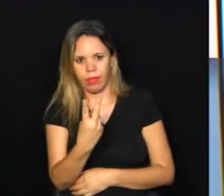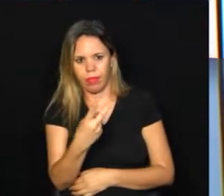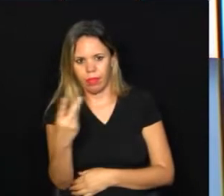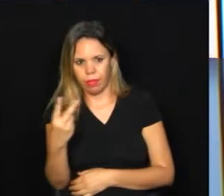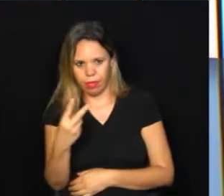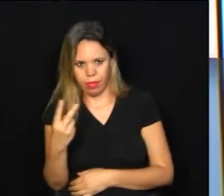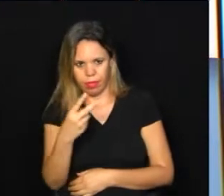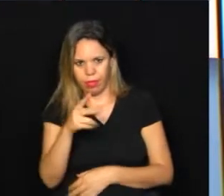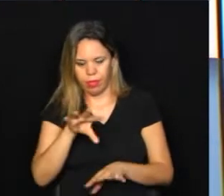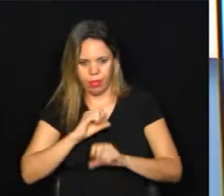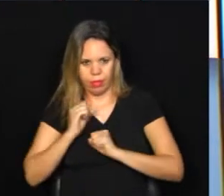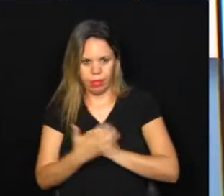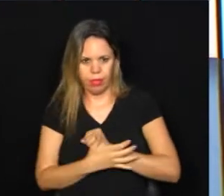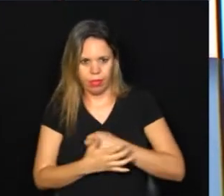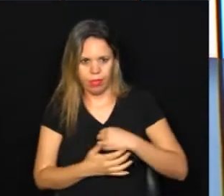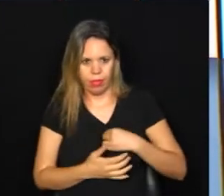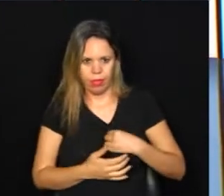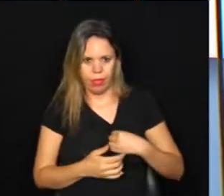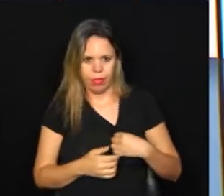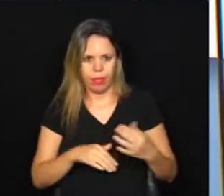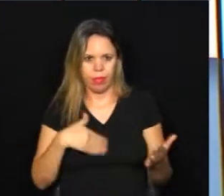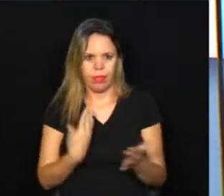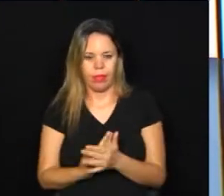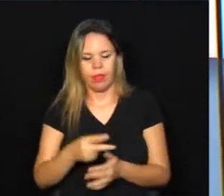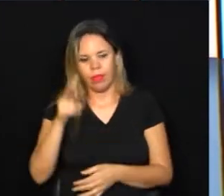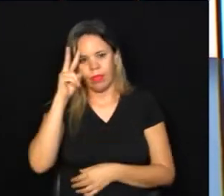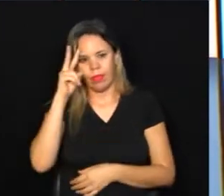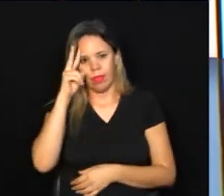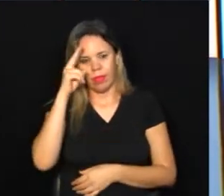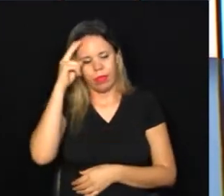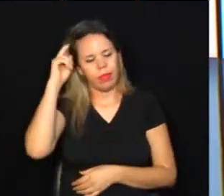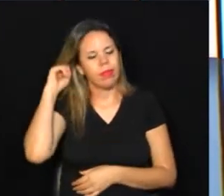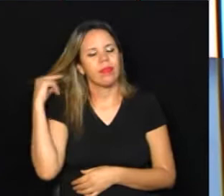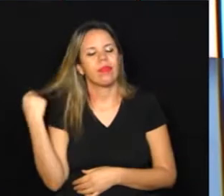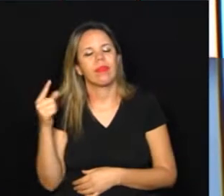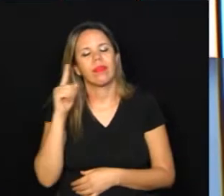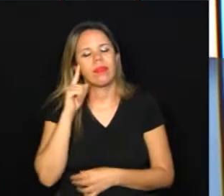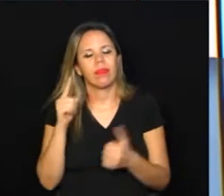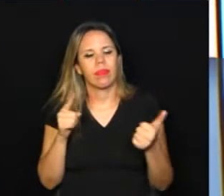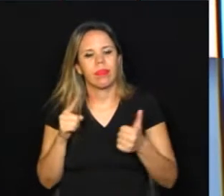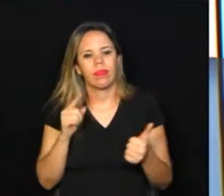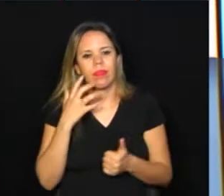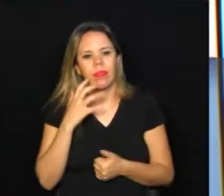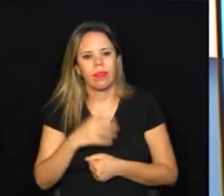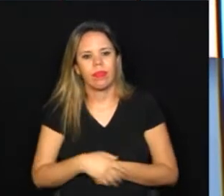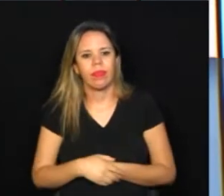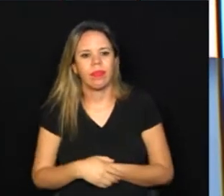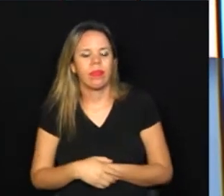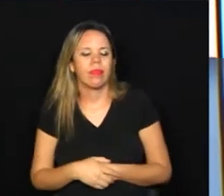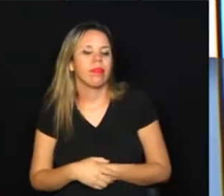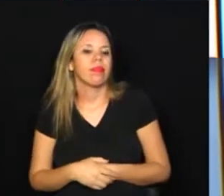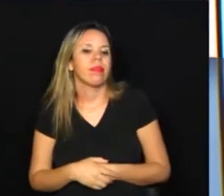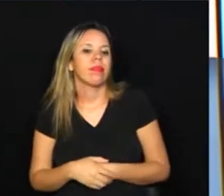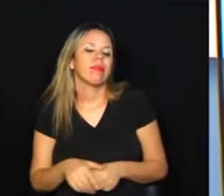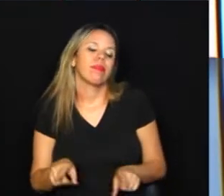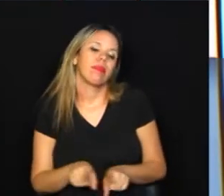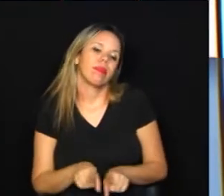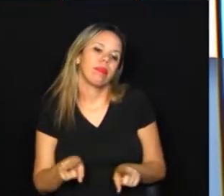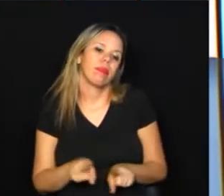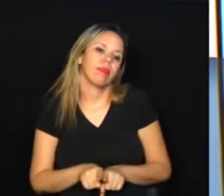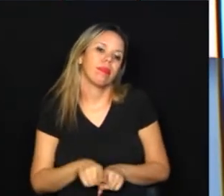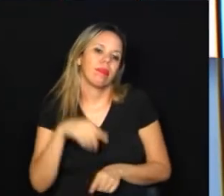9.229.322 casos da Covid-19 até esta segunda-feira, dia 1º de fevereiro. Dia também que